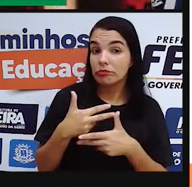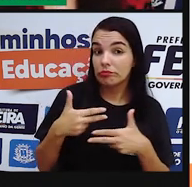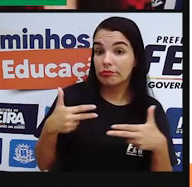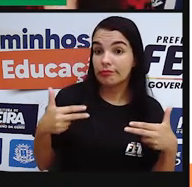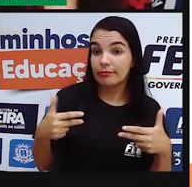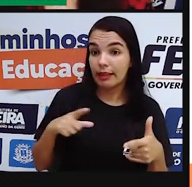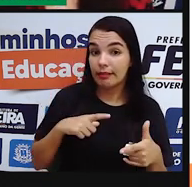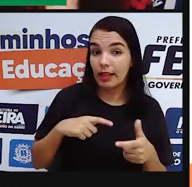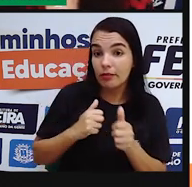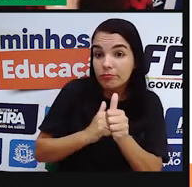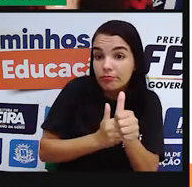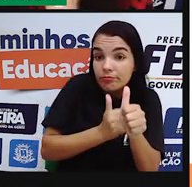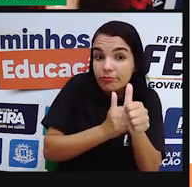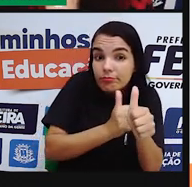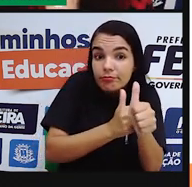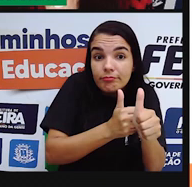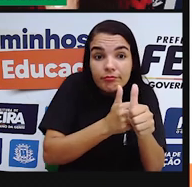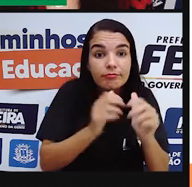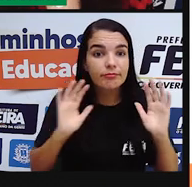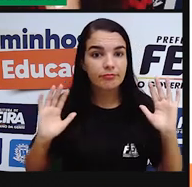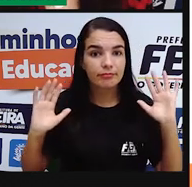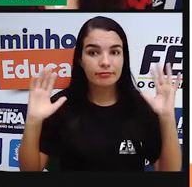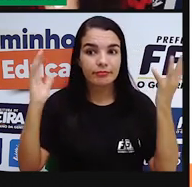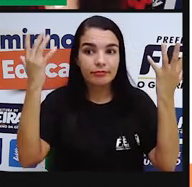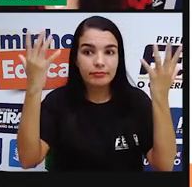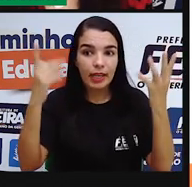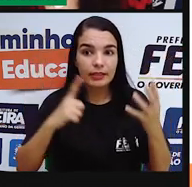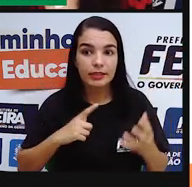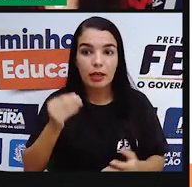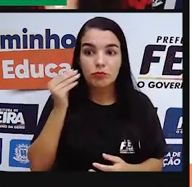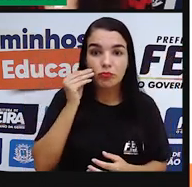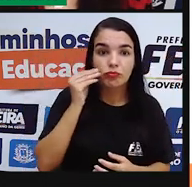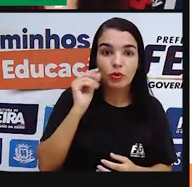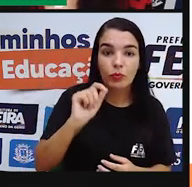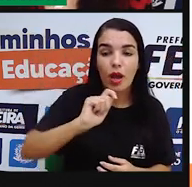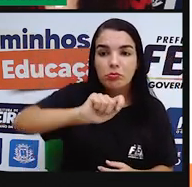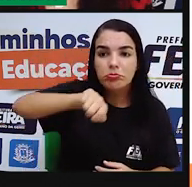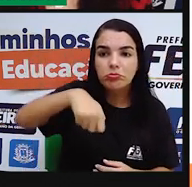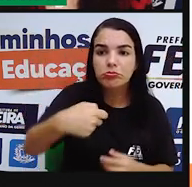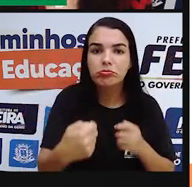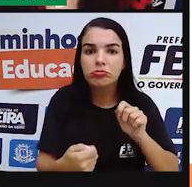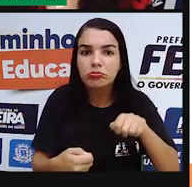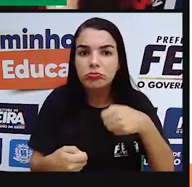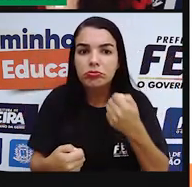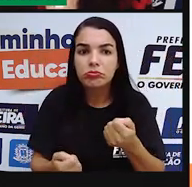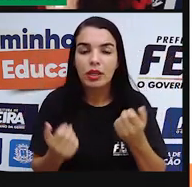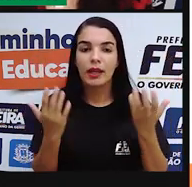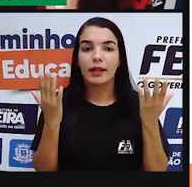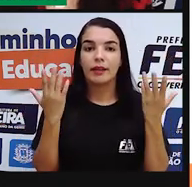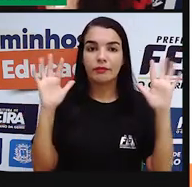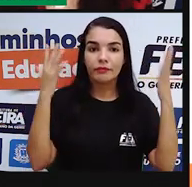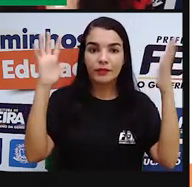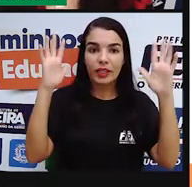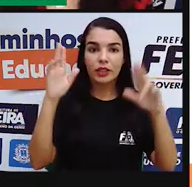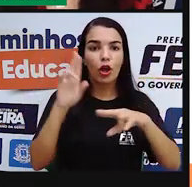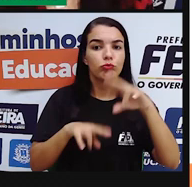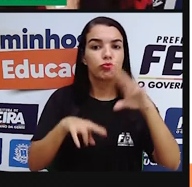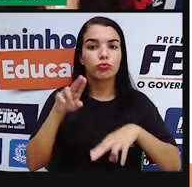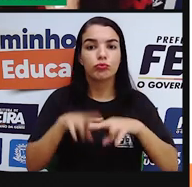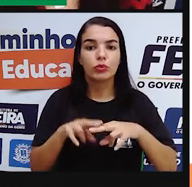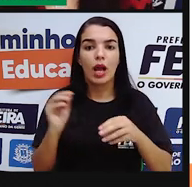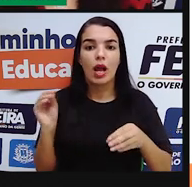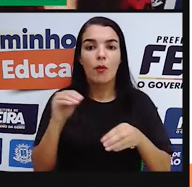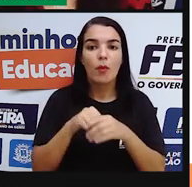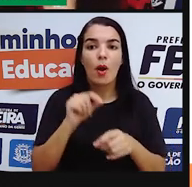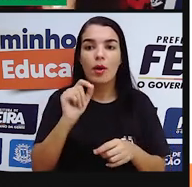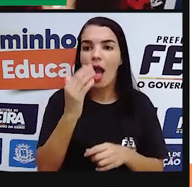Muitas tradições que acompanham essa comemoração representam os principais símbolos das festas juninas, que incluem